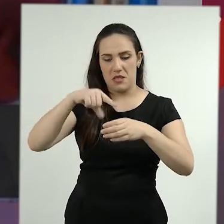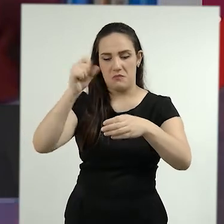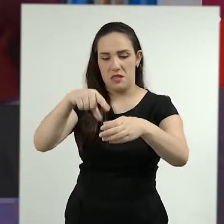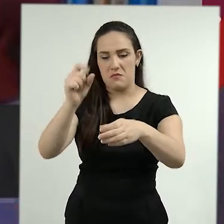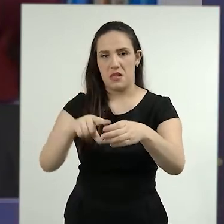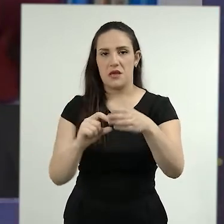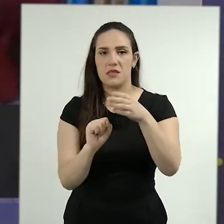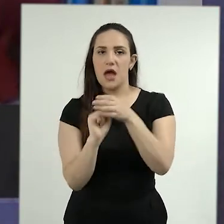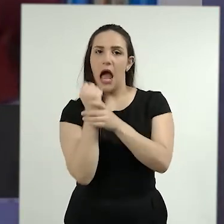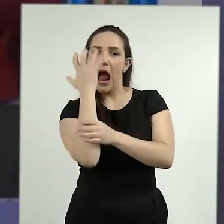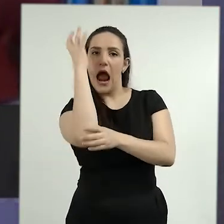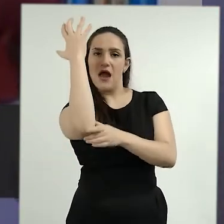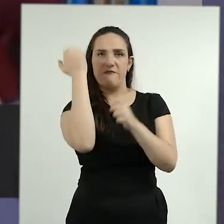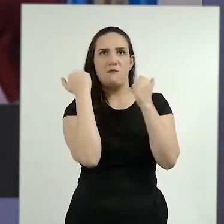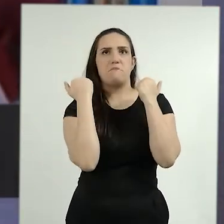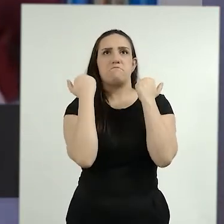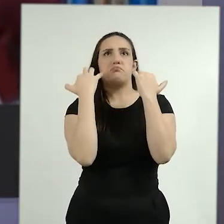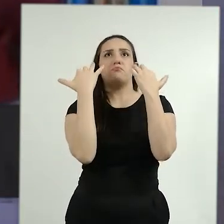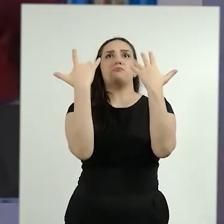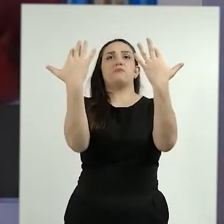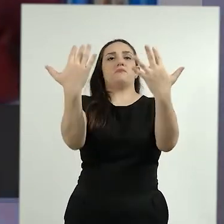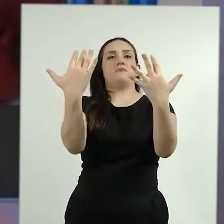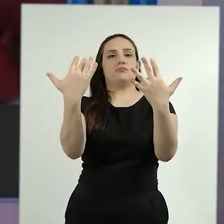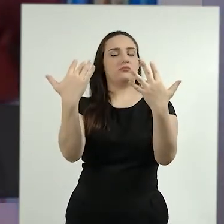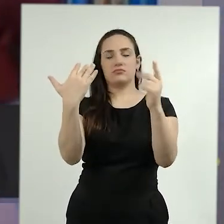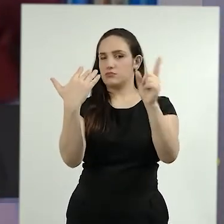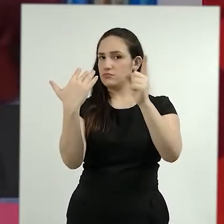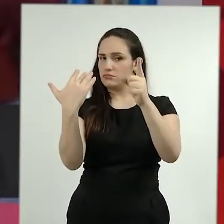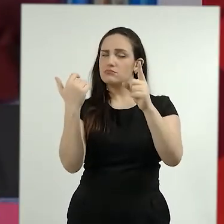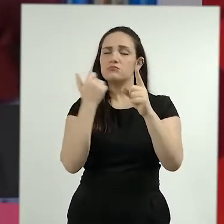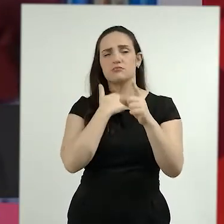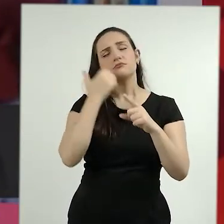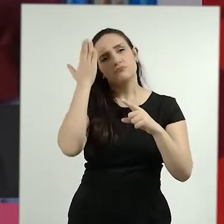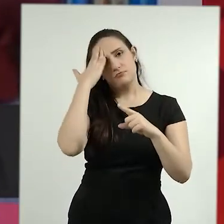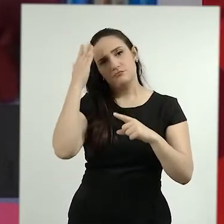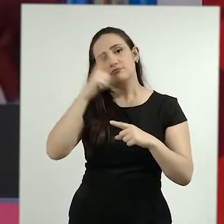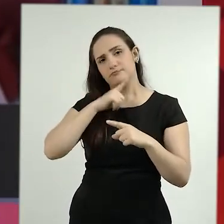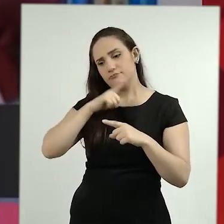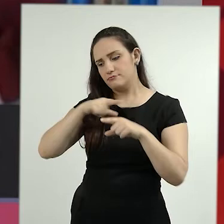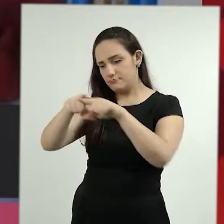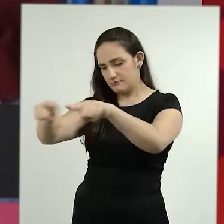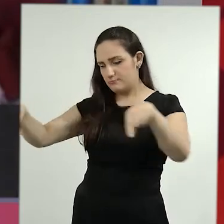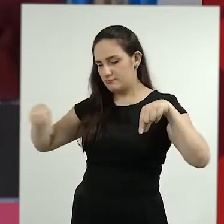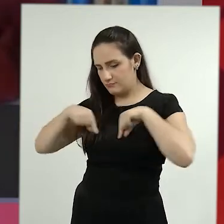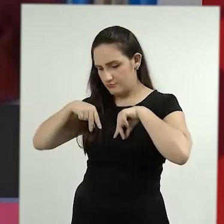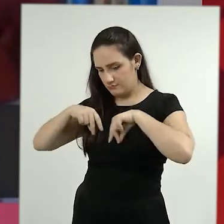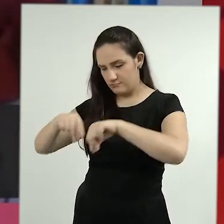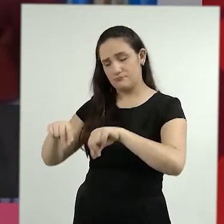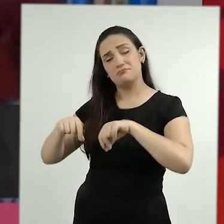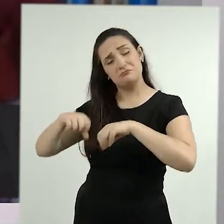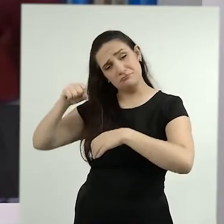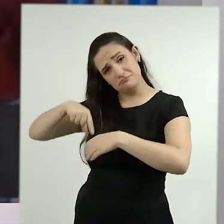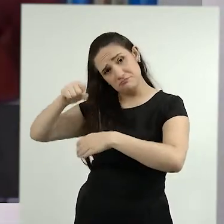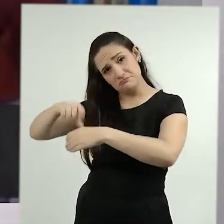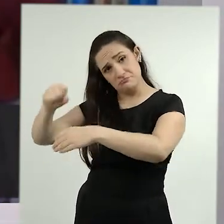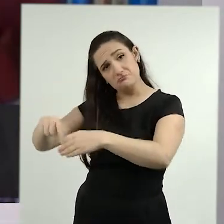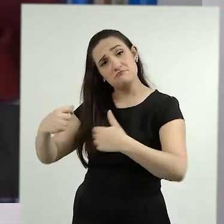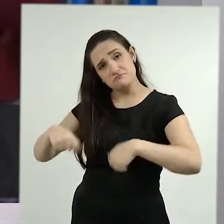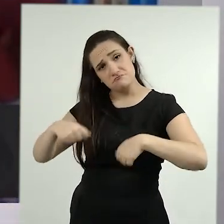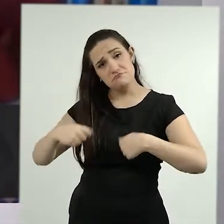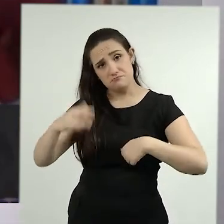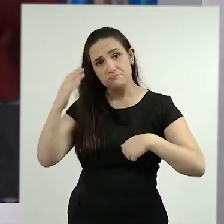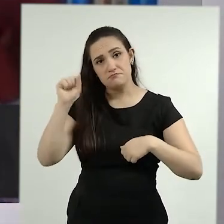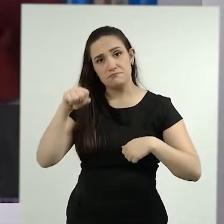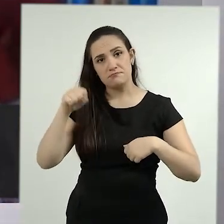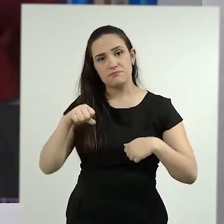aí. Existe um consenso, existe um limite, a gente tem que ficar alerta desses